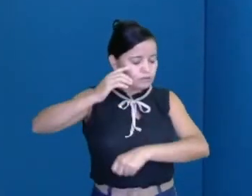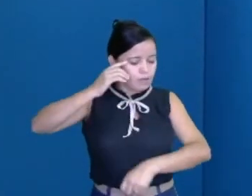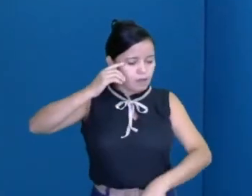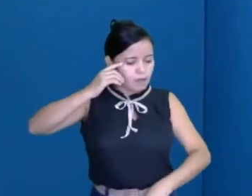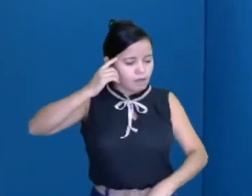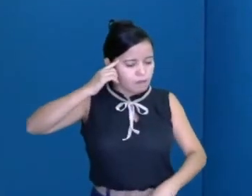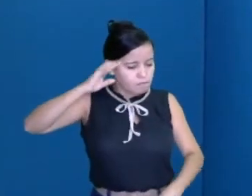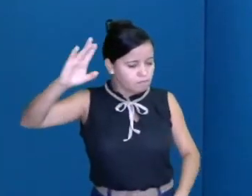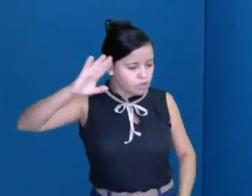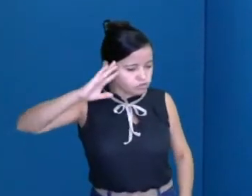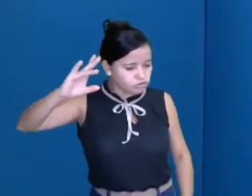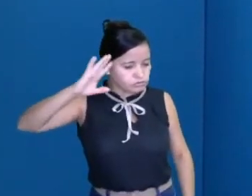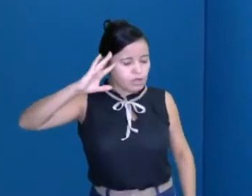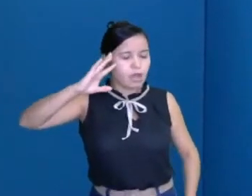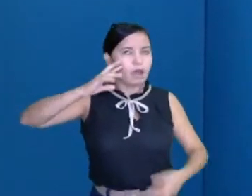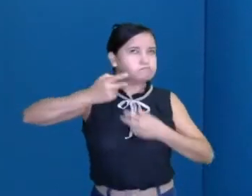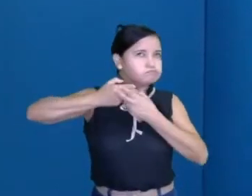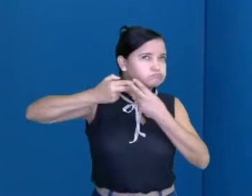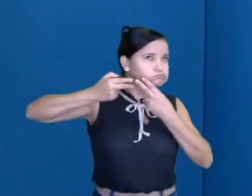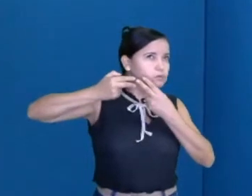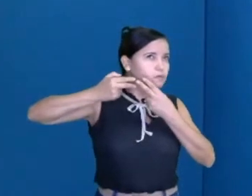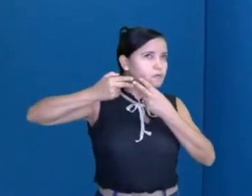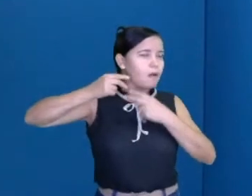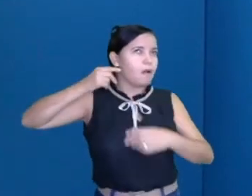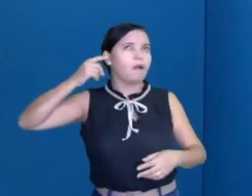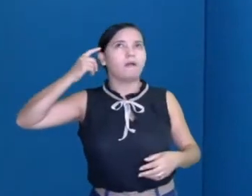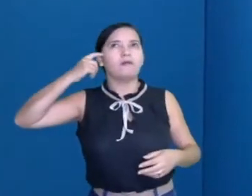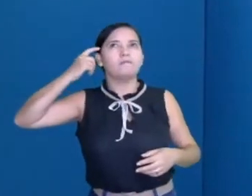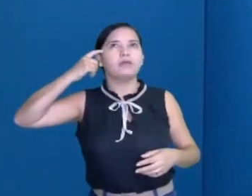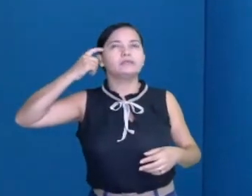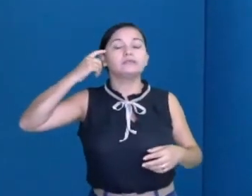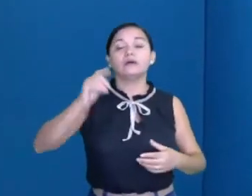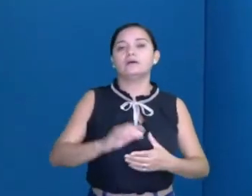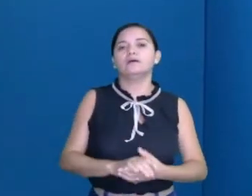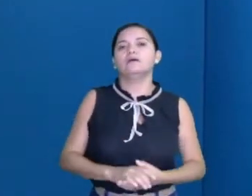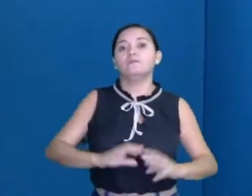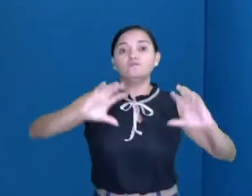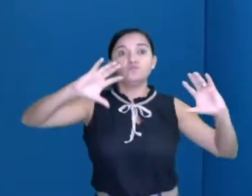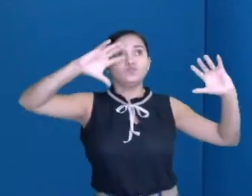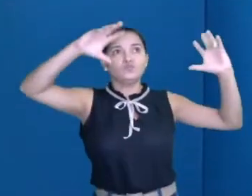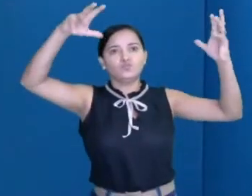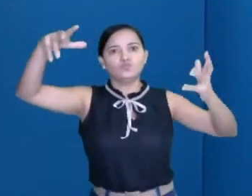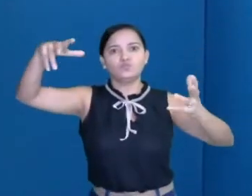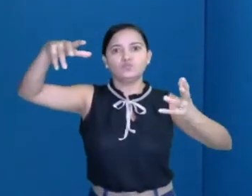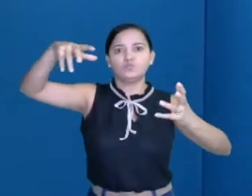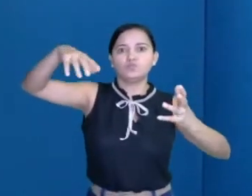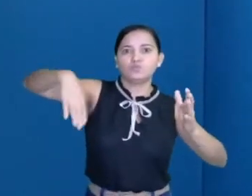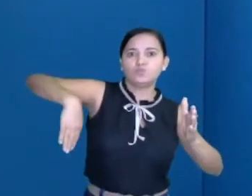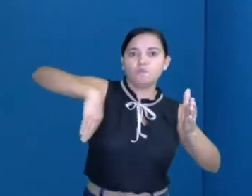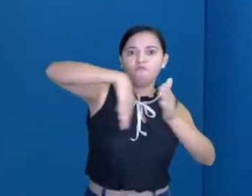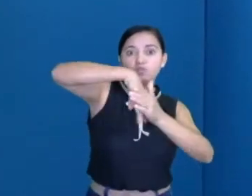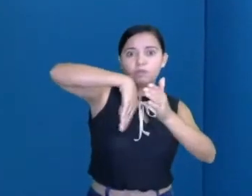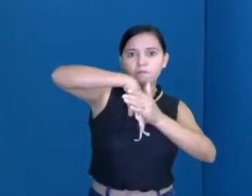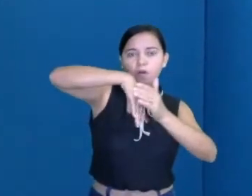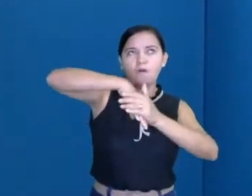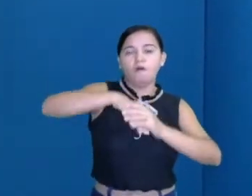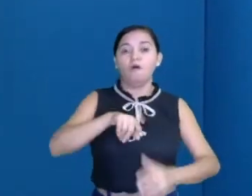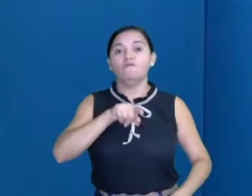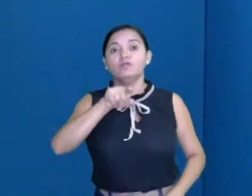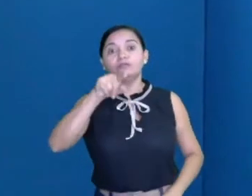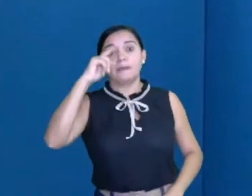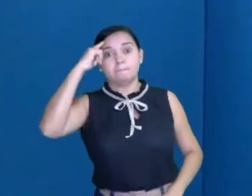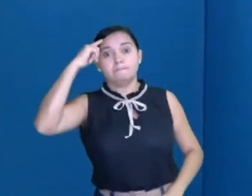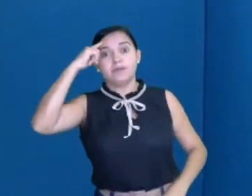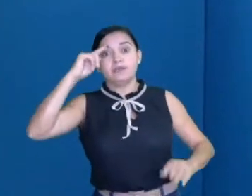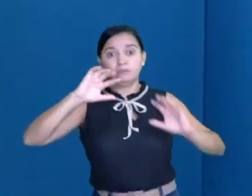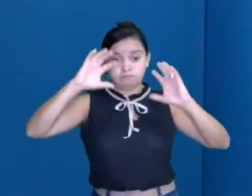de imaginar que a Arena Pernambuco ou Maracanã seria a eletrosfera. E